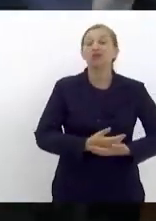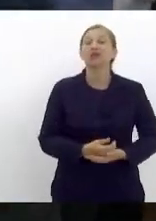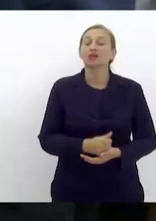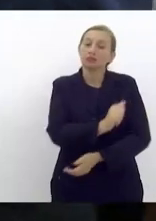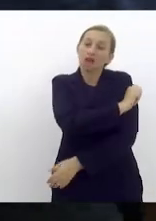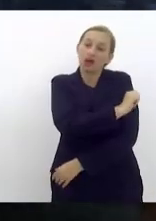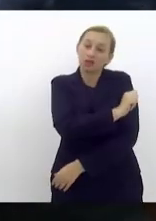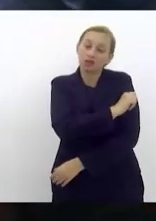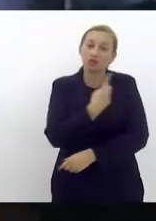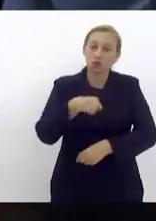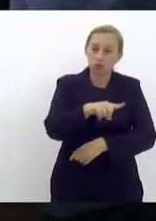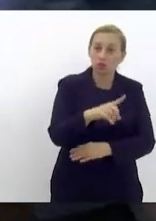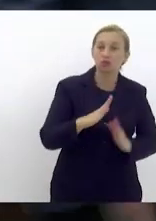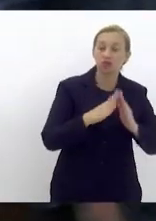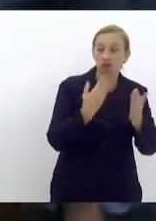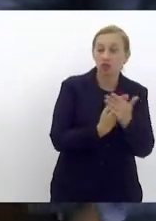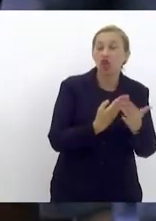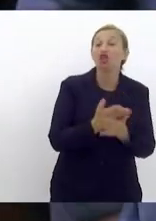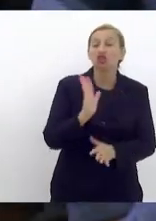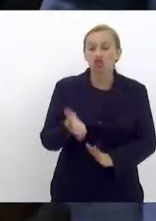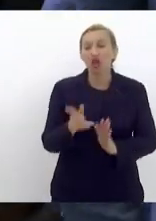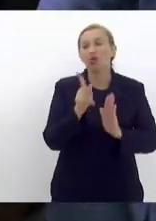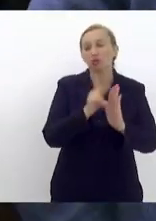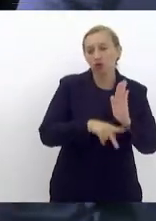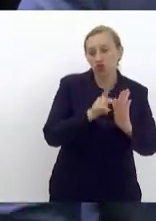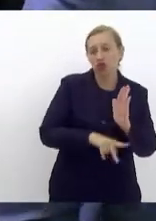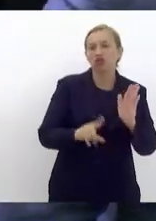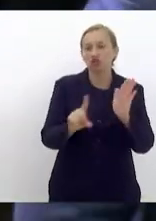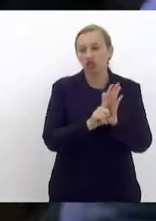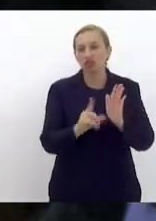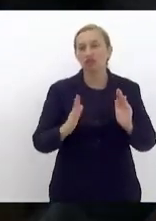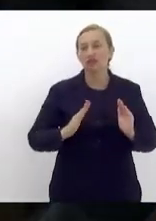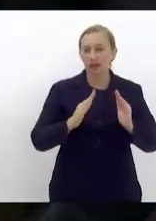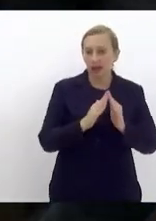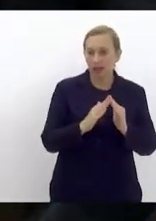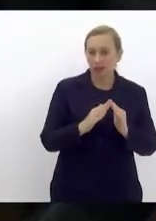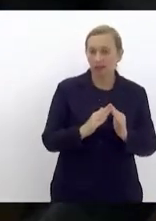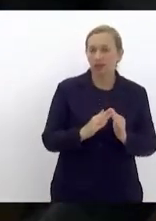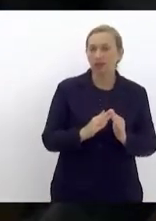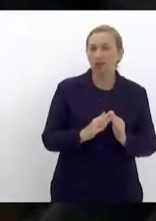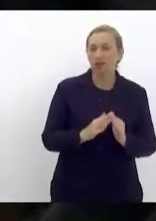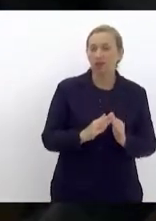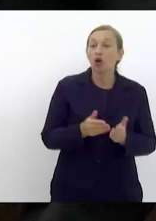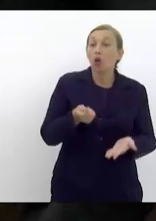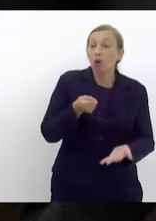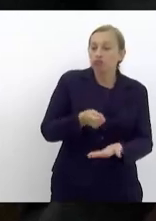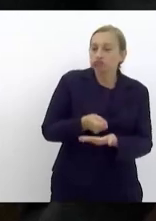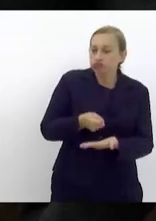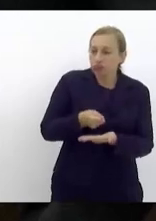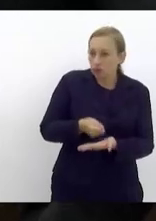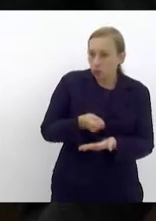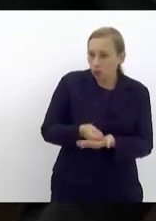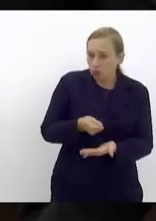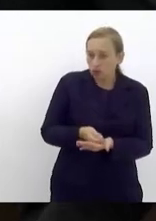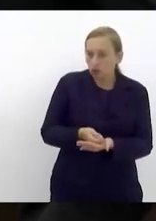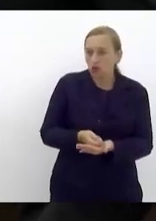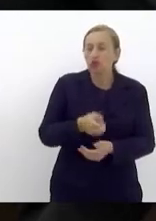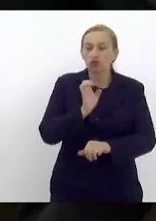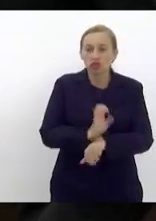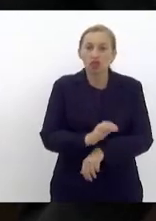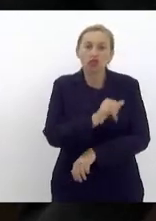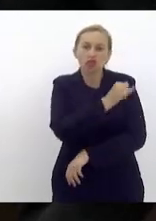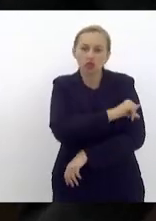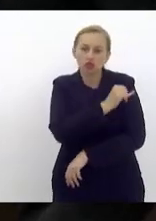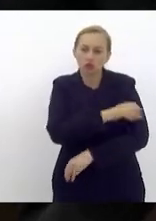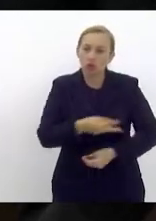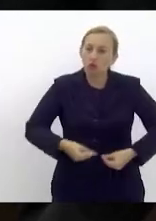alunos irem para a escola. Então, já há um projeto de lei tramitando nessa casa em que torna obrigatório que o Estado do Rio de